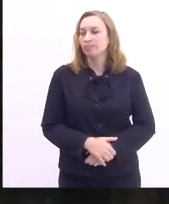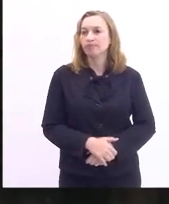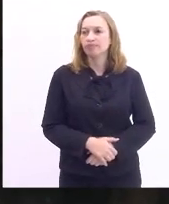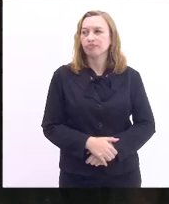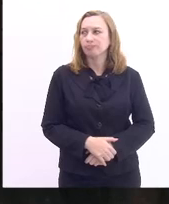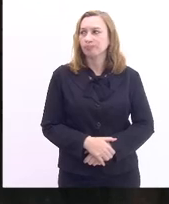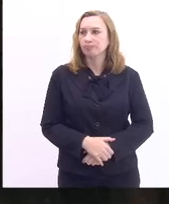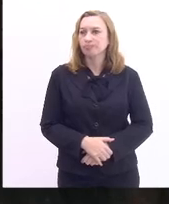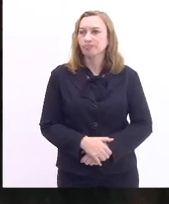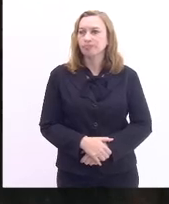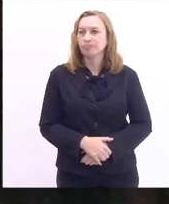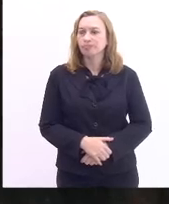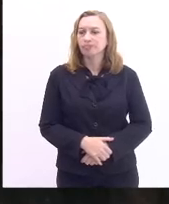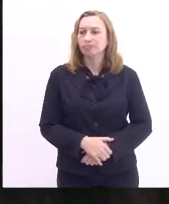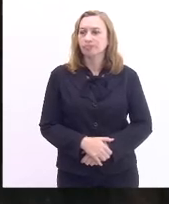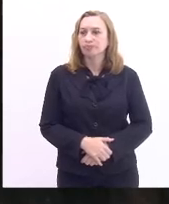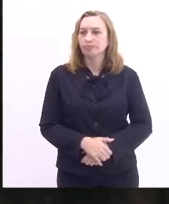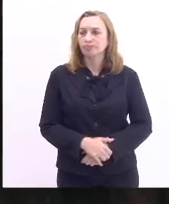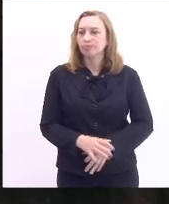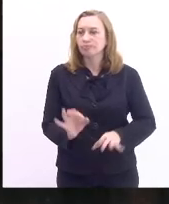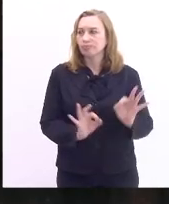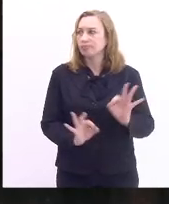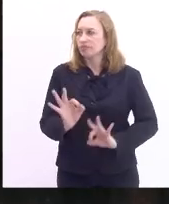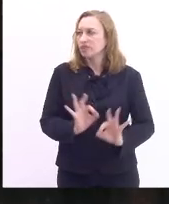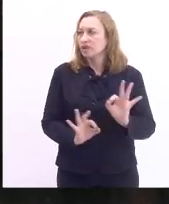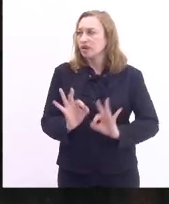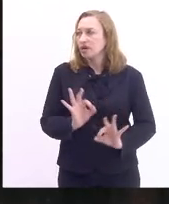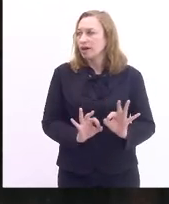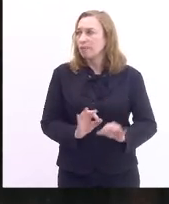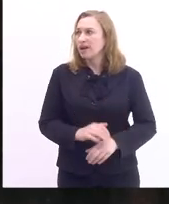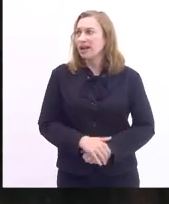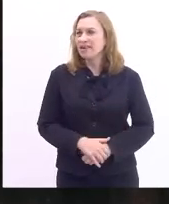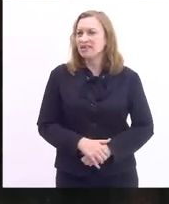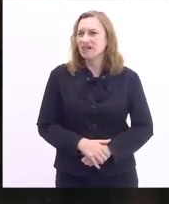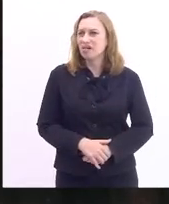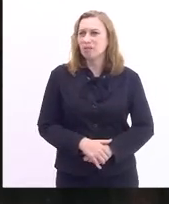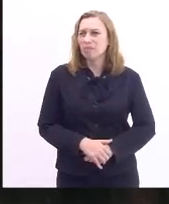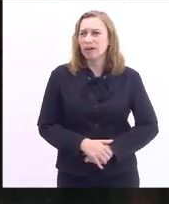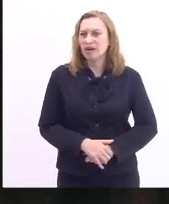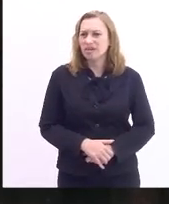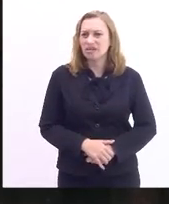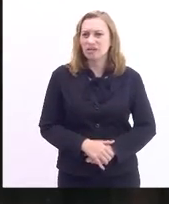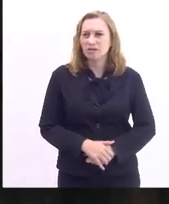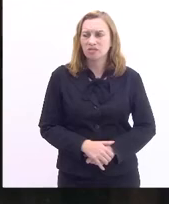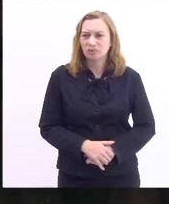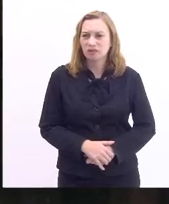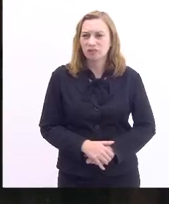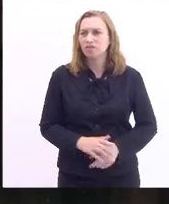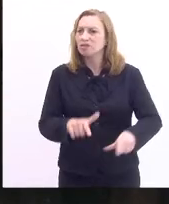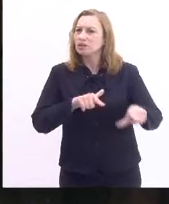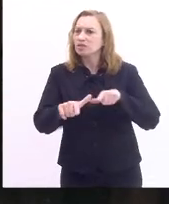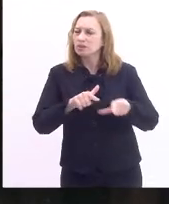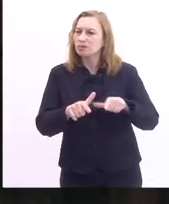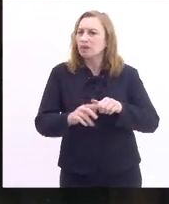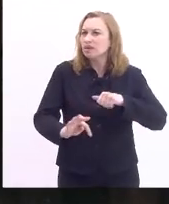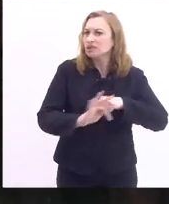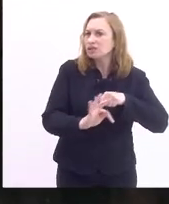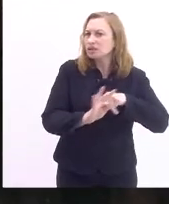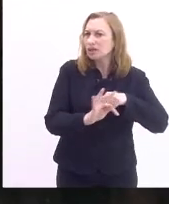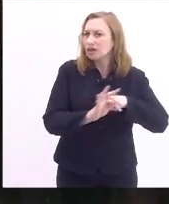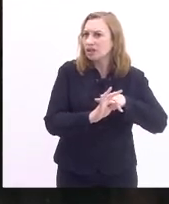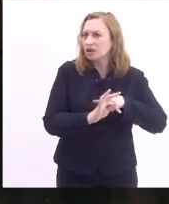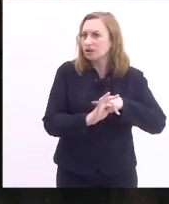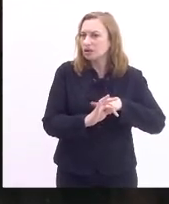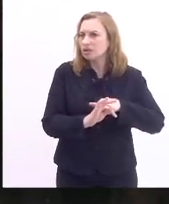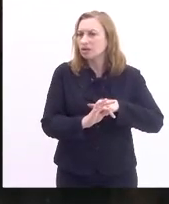escolas técnicas indicados acho que sem que tá no nosso planejamento do trabalho aqui está a valorizar o trabalho do técnico autônomo que é uma